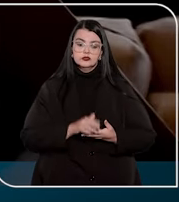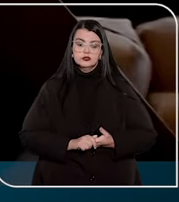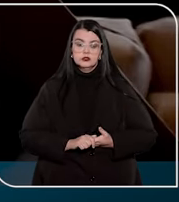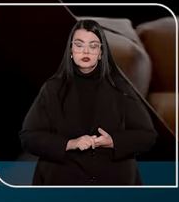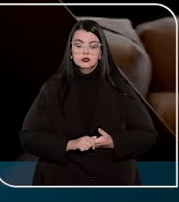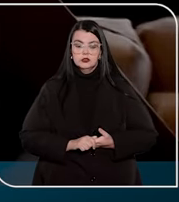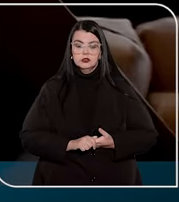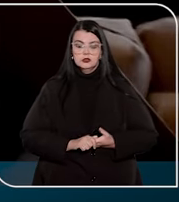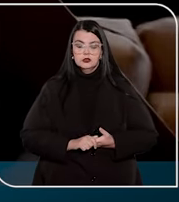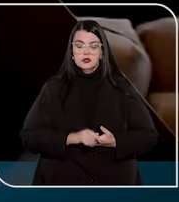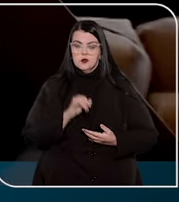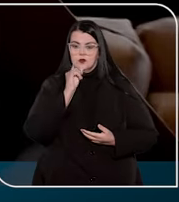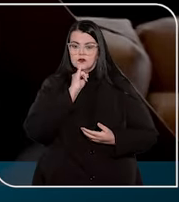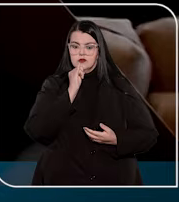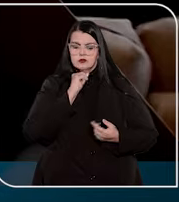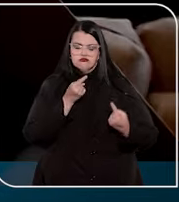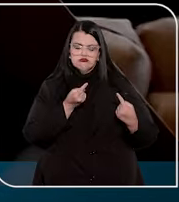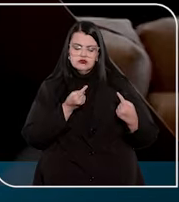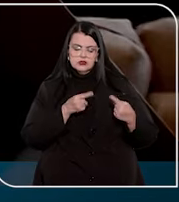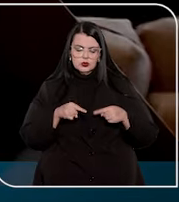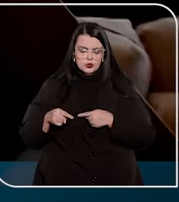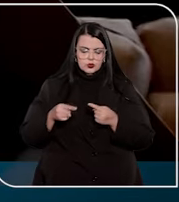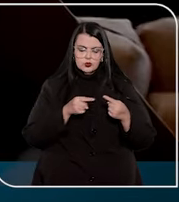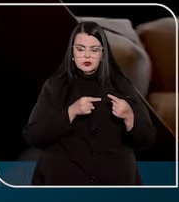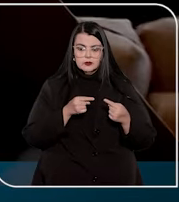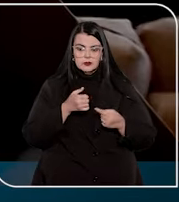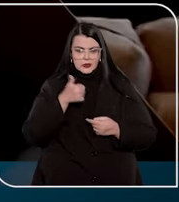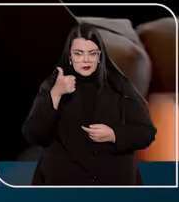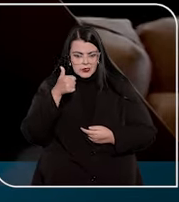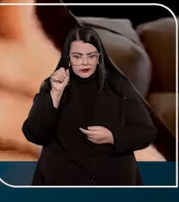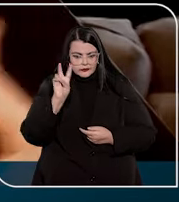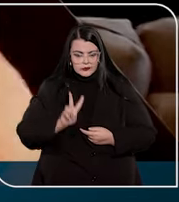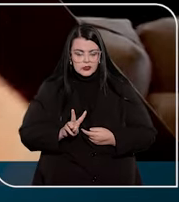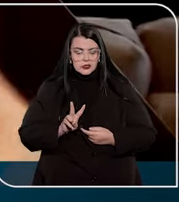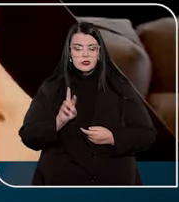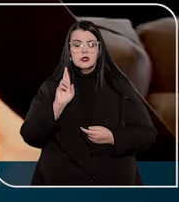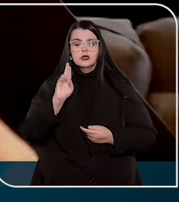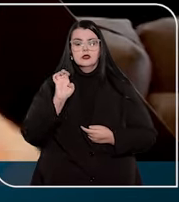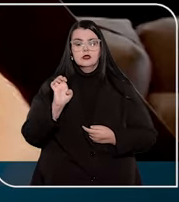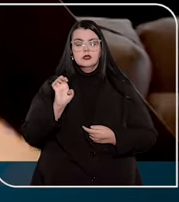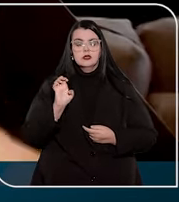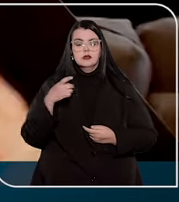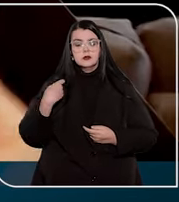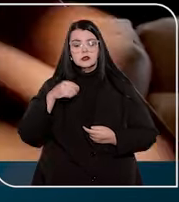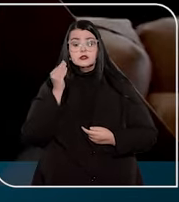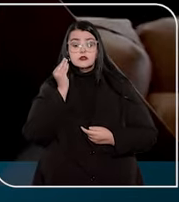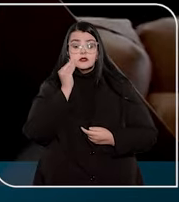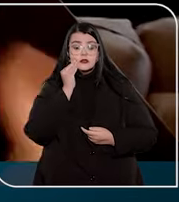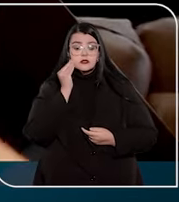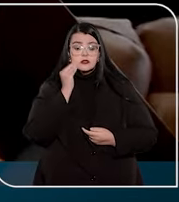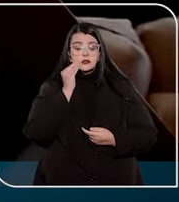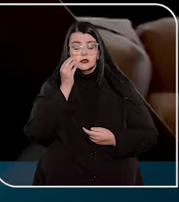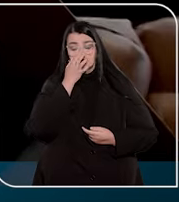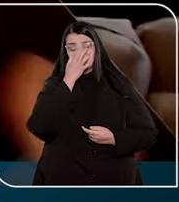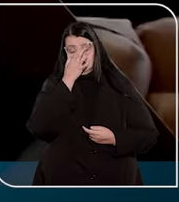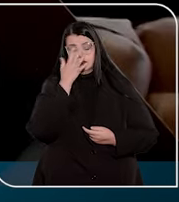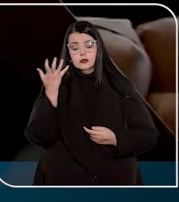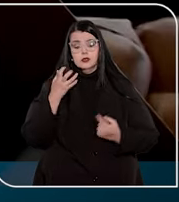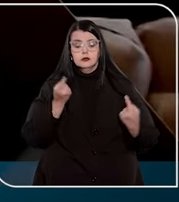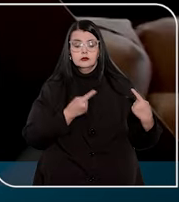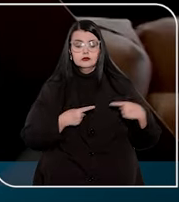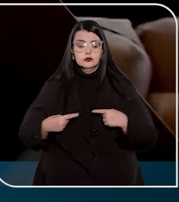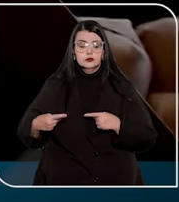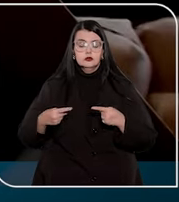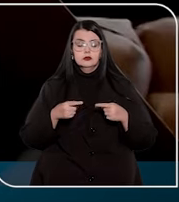a discussão da cartola pela primeira vez no seu RE. Você tem que tentar, se você quer levar essa discussão, você acha que tem